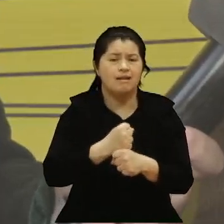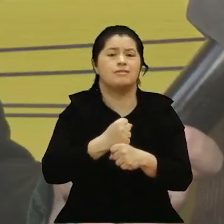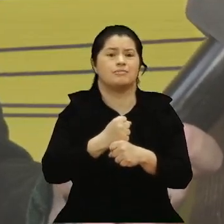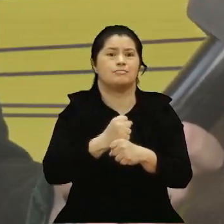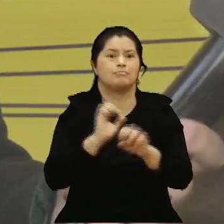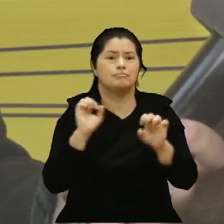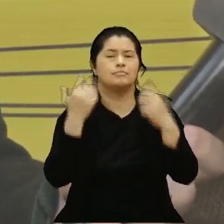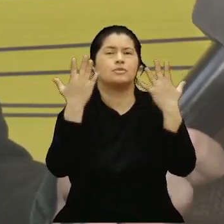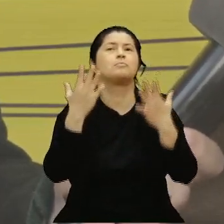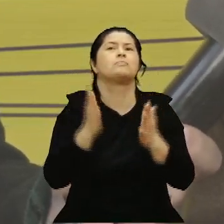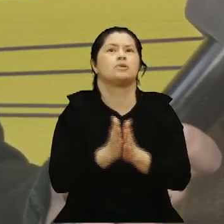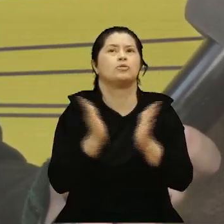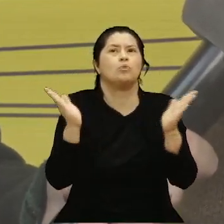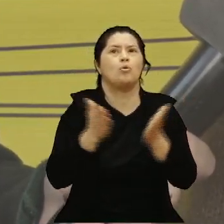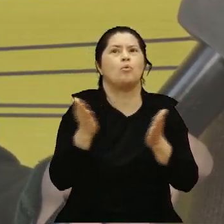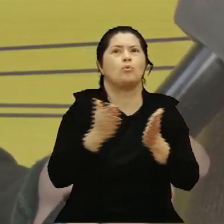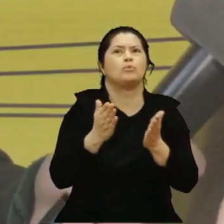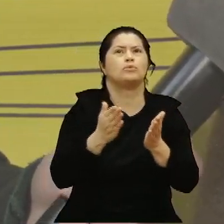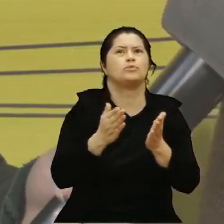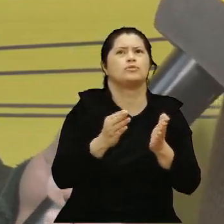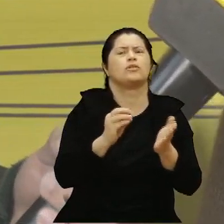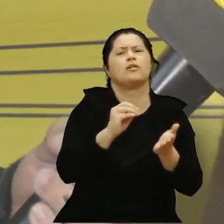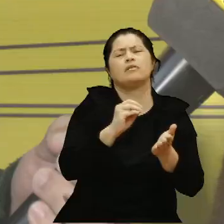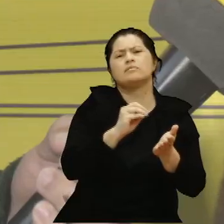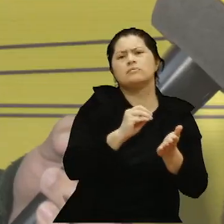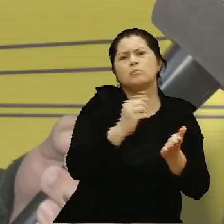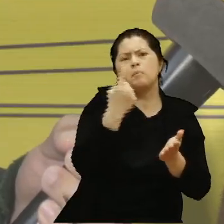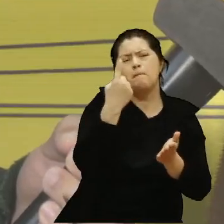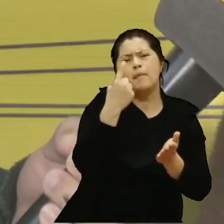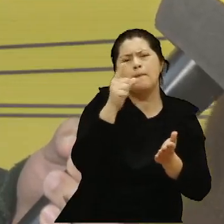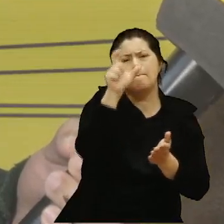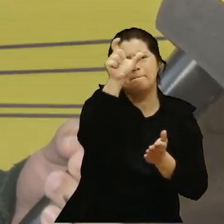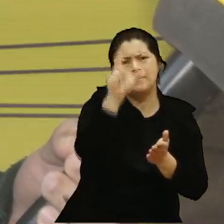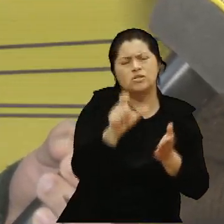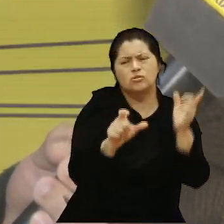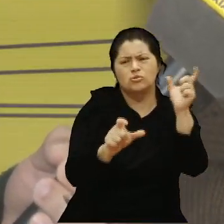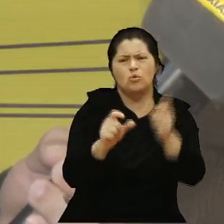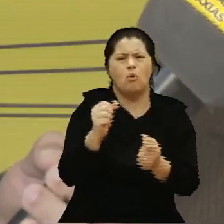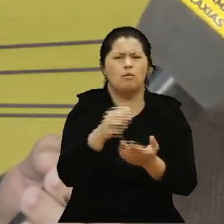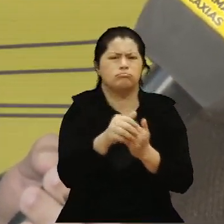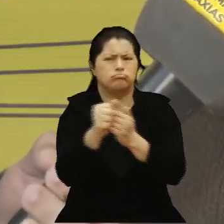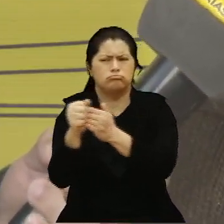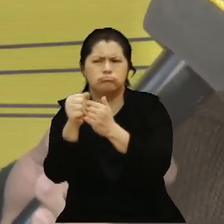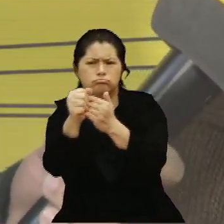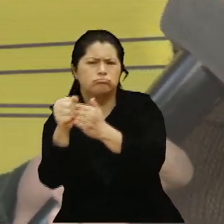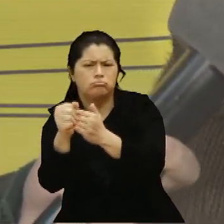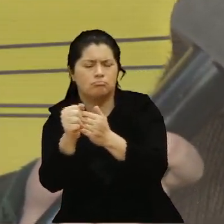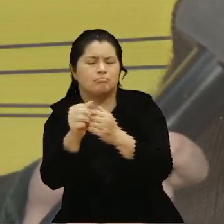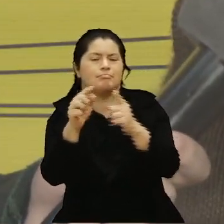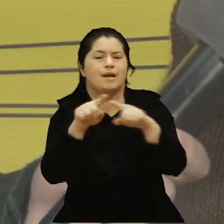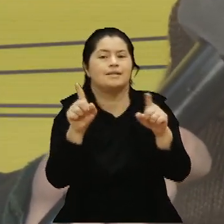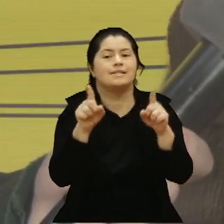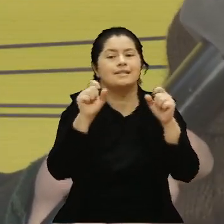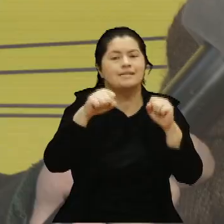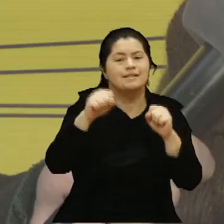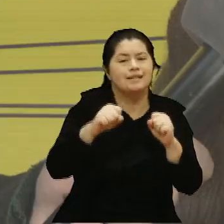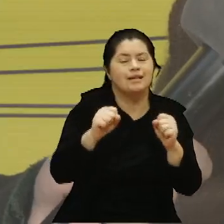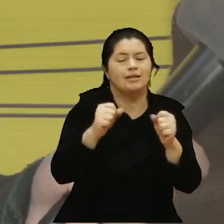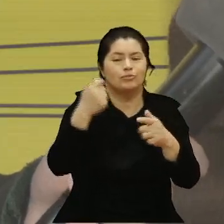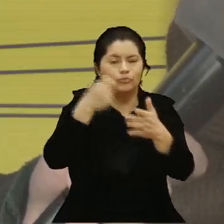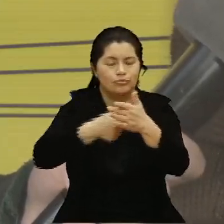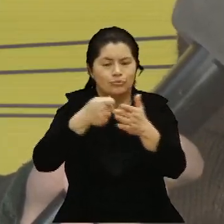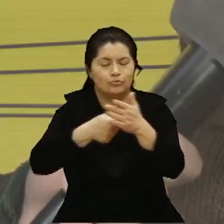uma pessoa que coordene, que domine. É um grupo que desde então se propôs a ser uma luta